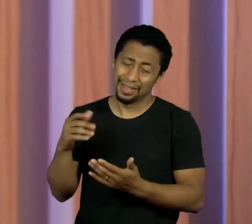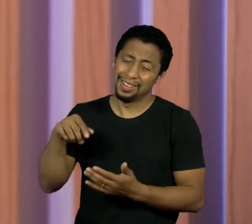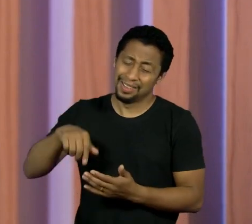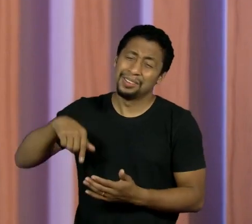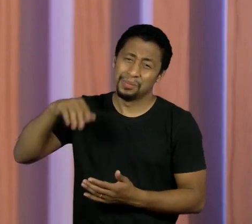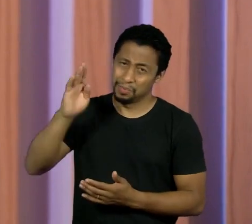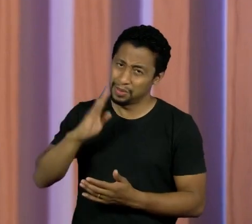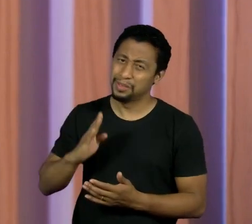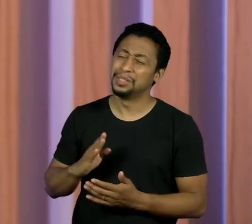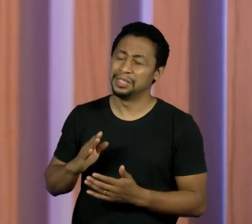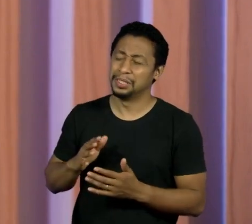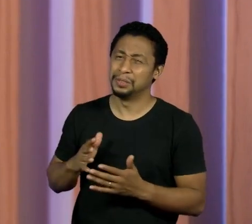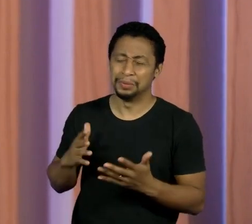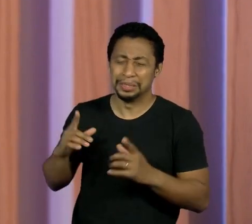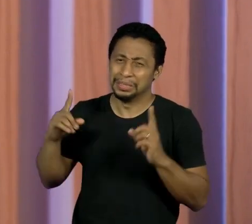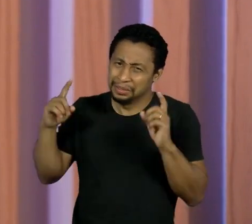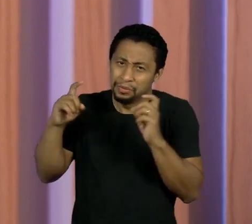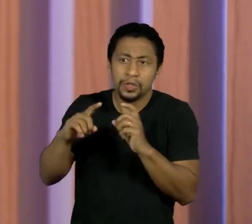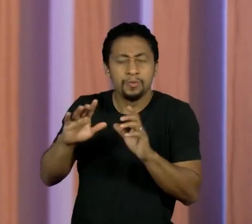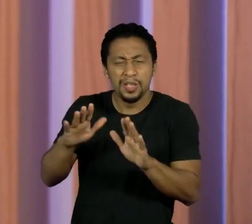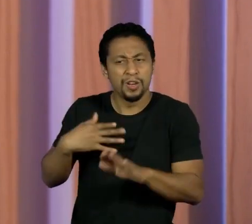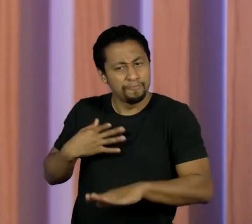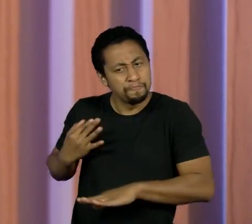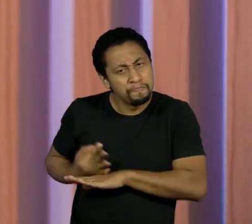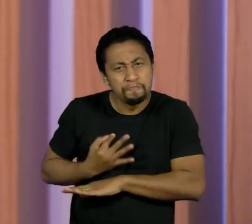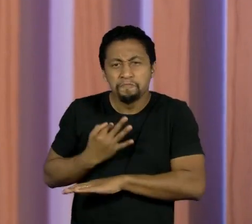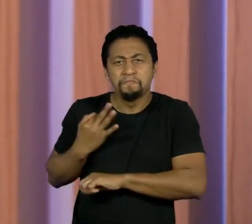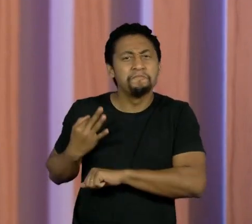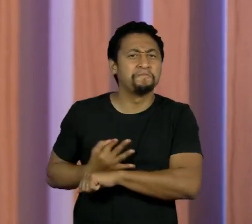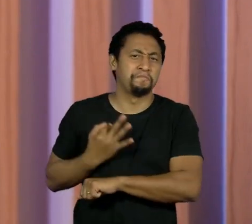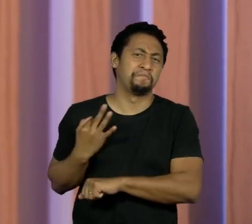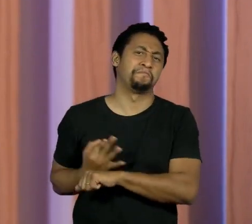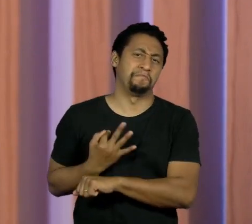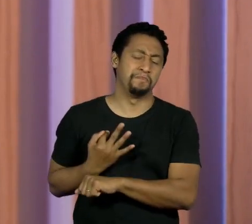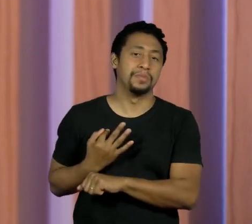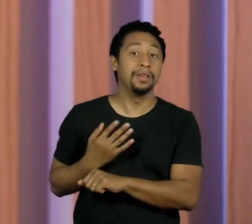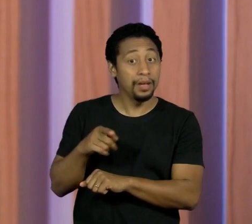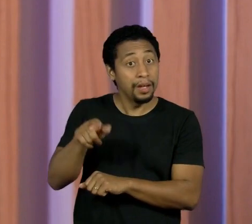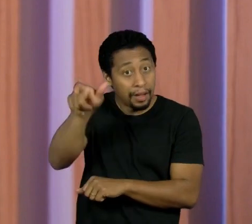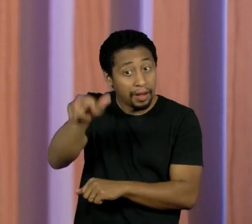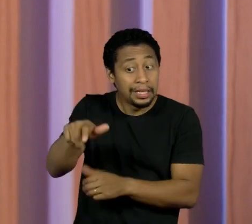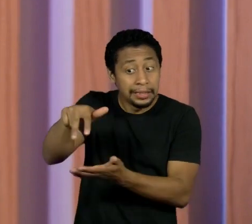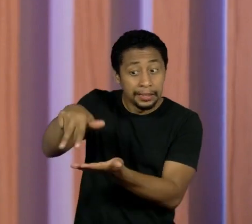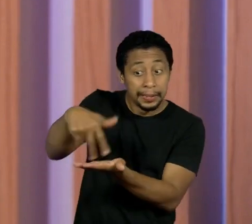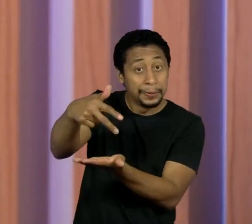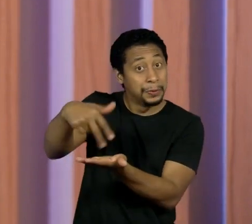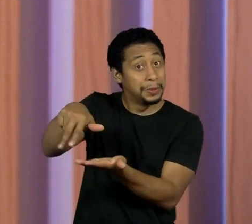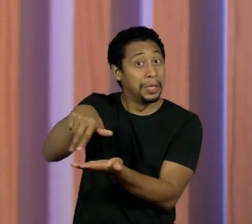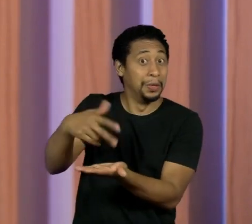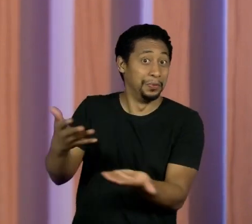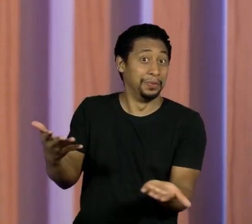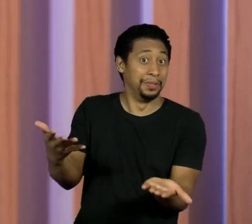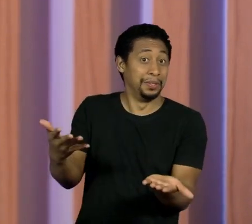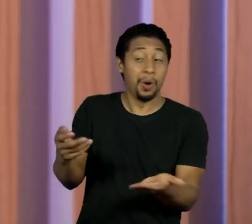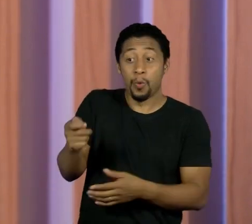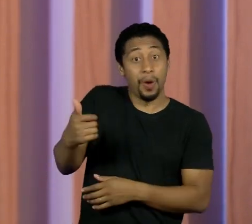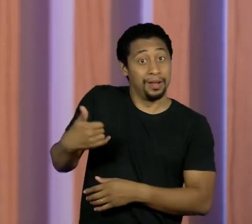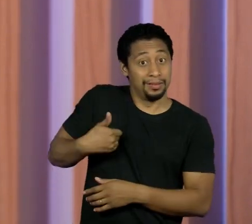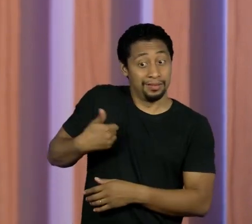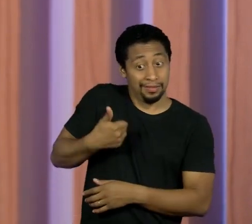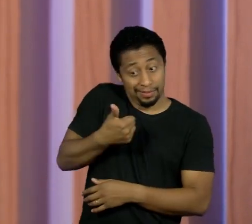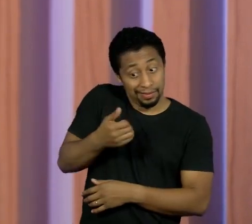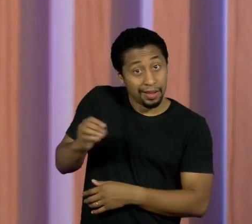e cheia de vida, né? Dançando com quase 100 anos, né? Cheia de esperança. Muita,